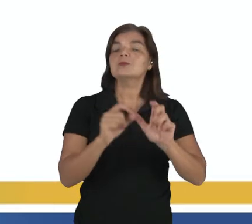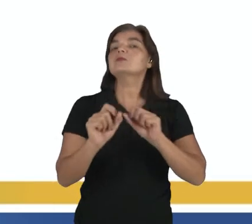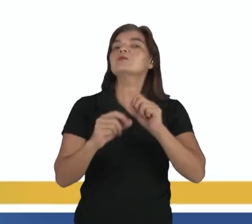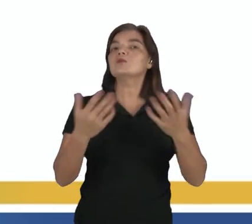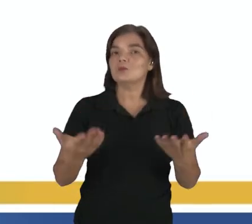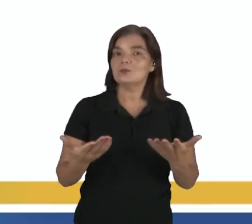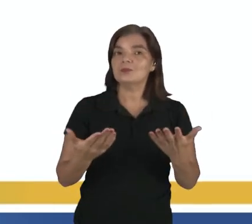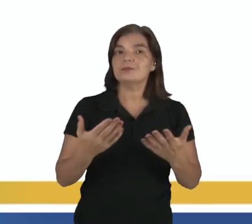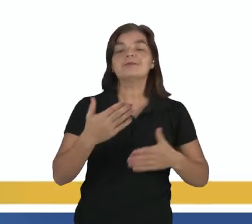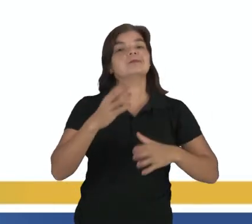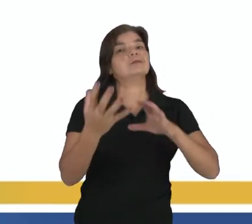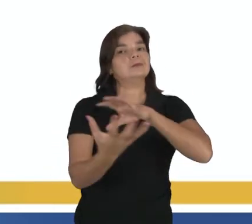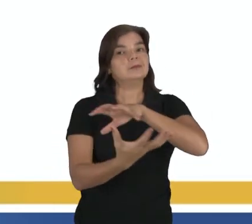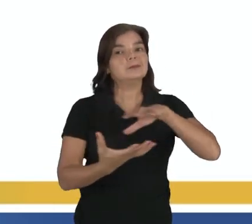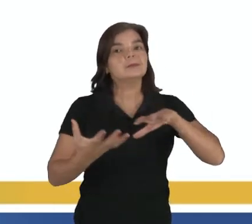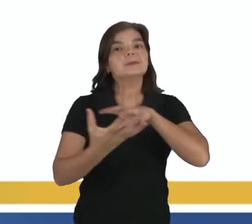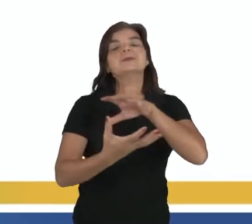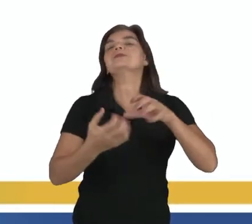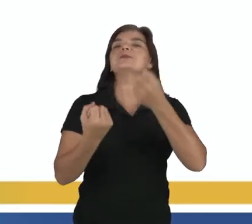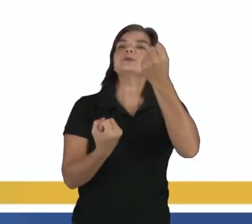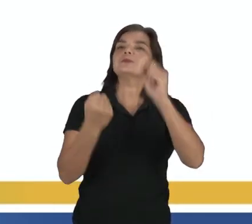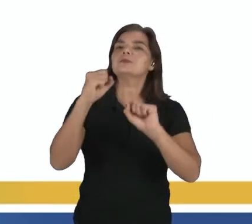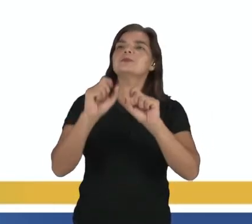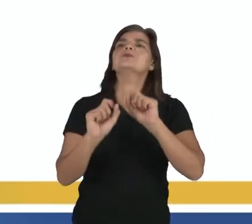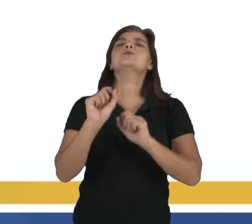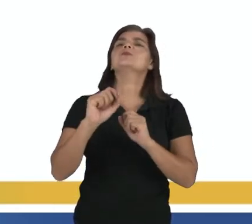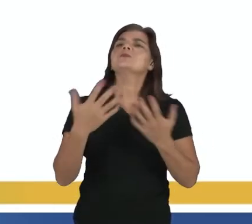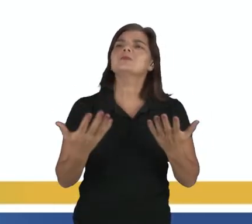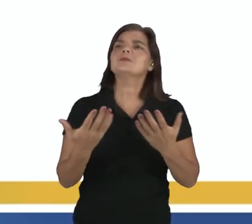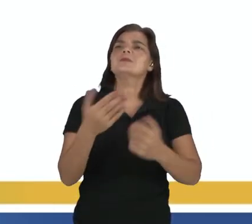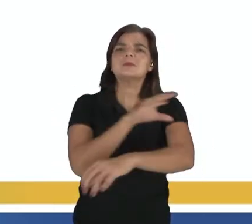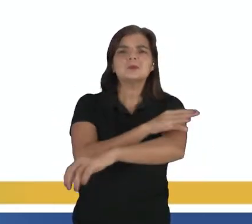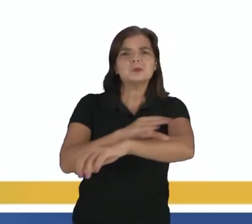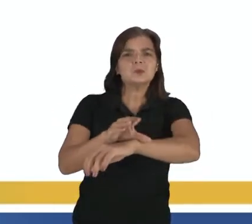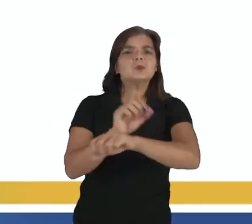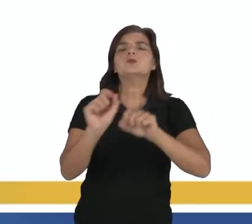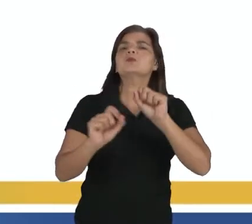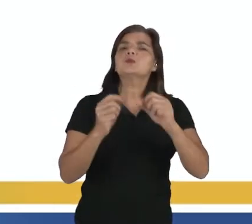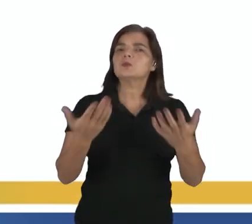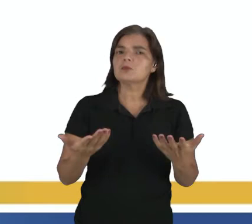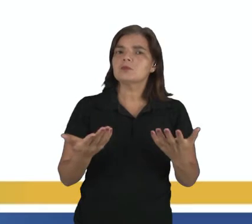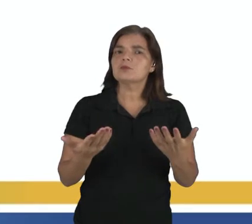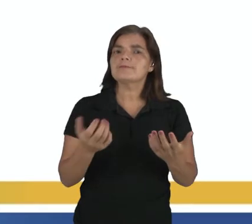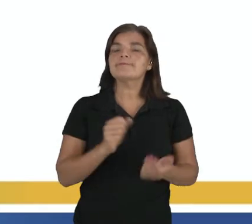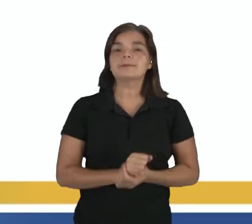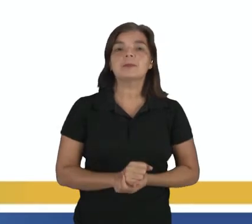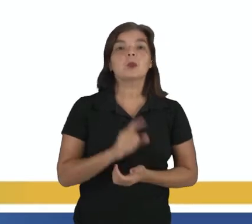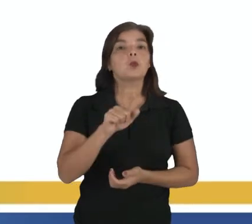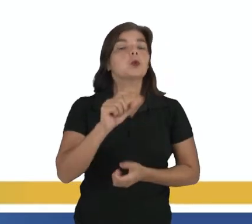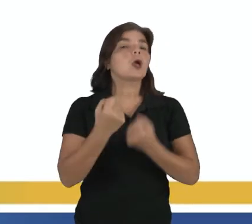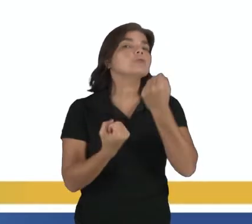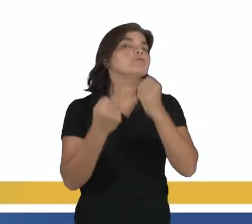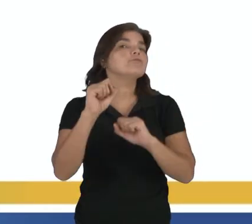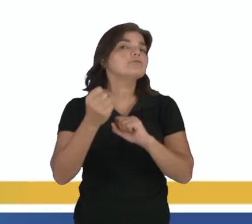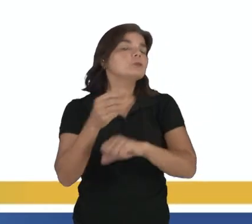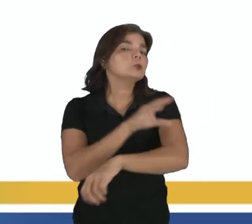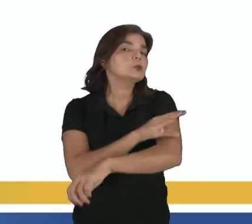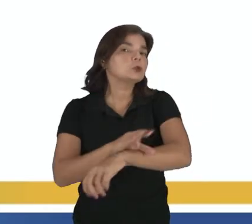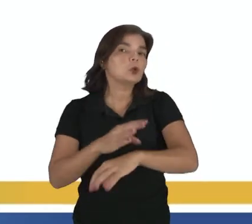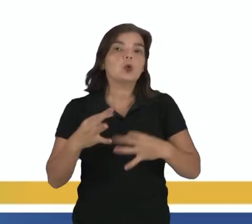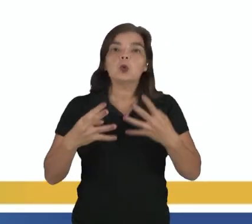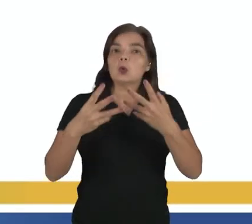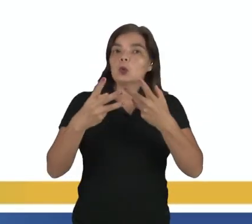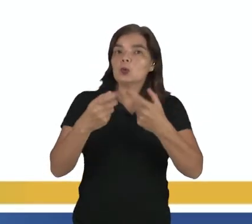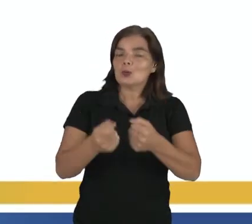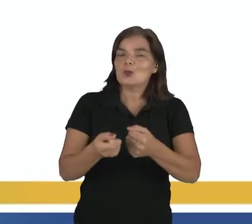graças à Revolução Industrial. O que é essa cultura de massa? Ou o que é que essa indústria cultural, com